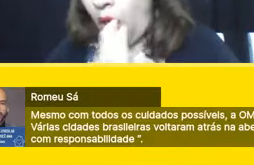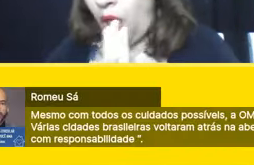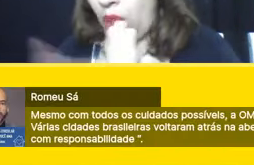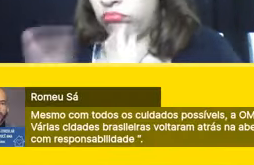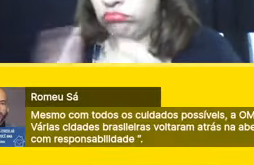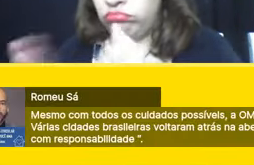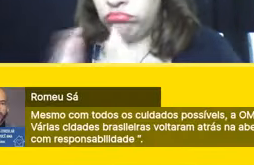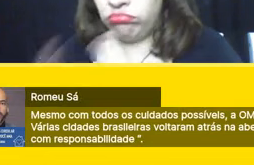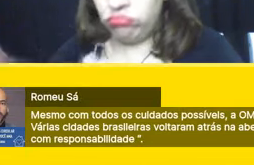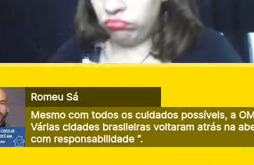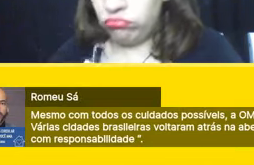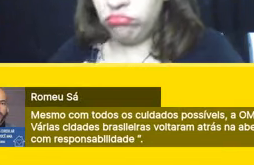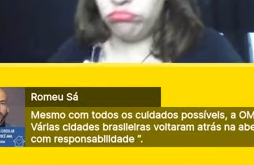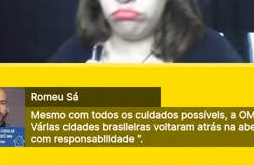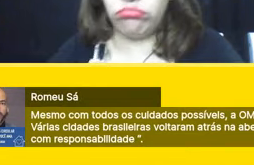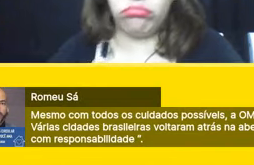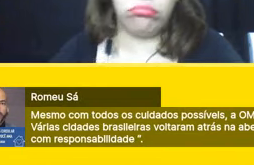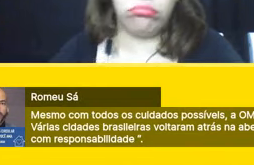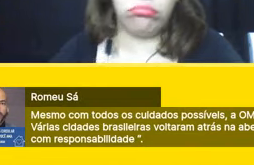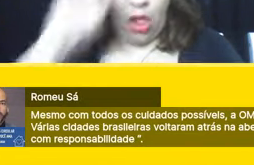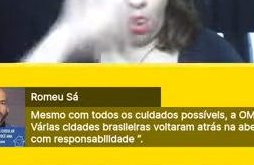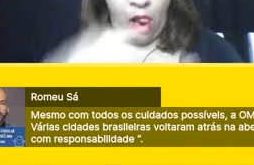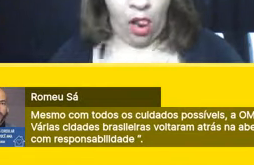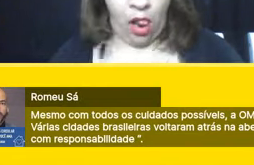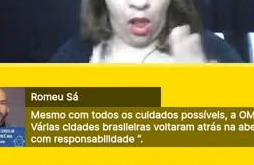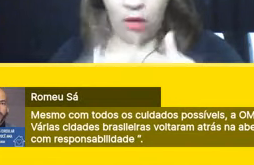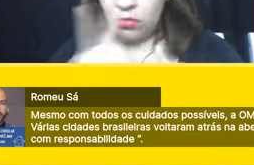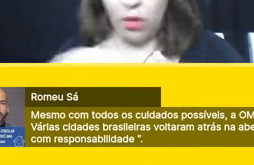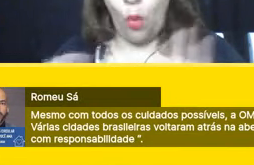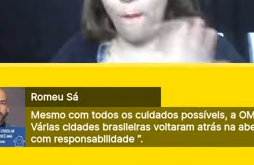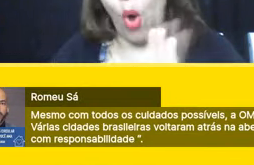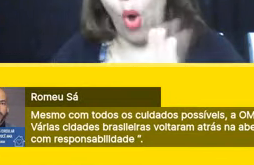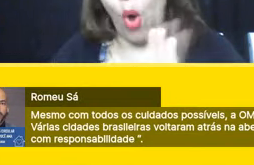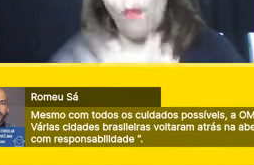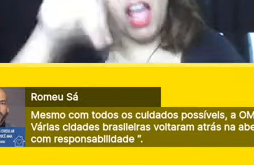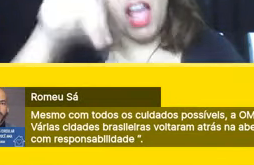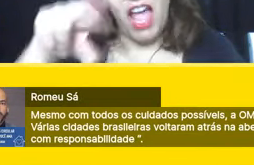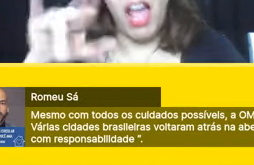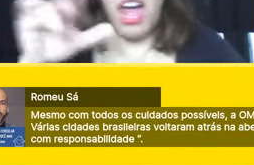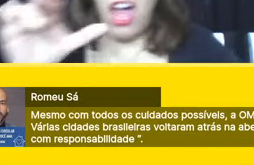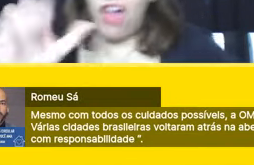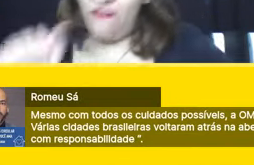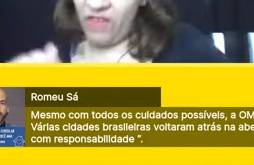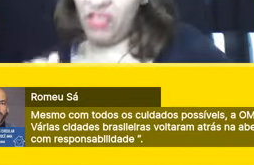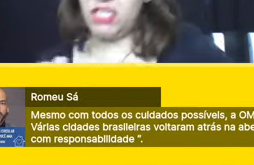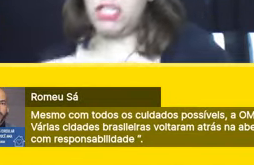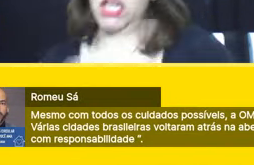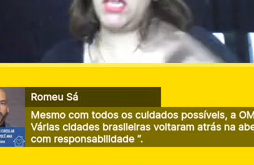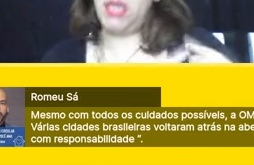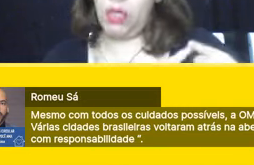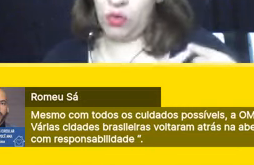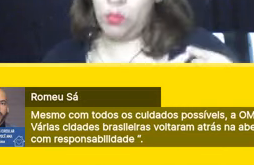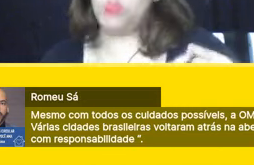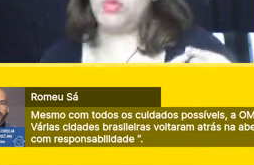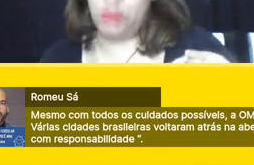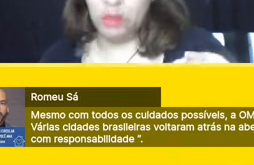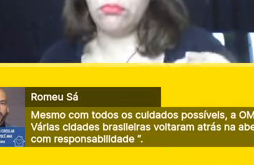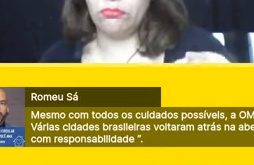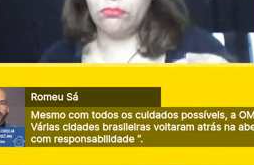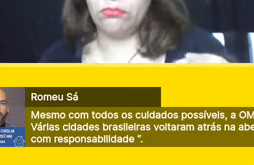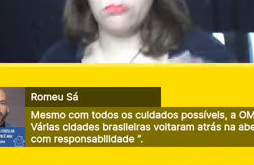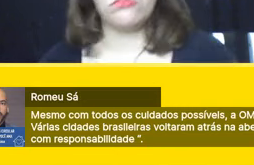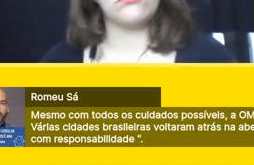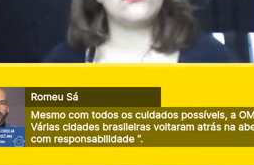Câmara Legislativa ou nem a uma casa de leis regulamentar essa questão, porque isso é atribuição exclusiva da Agência Nacional de Vigilância